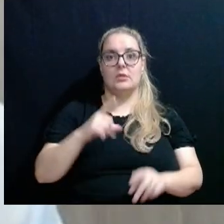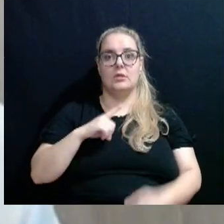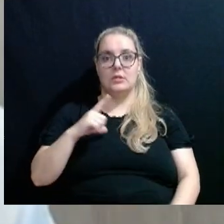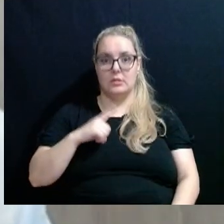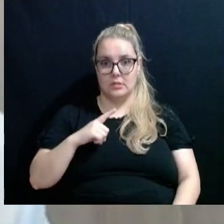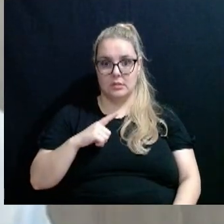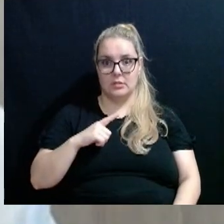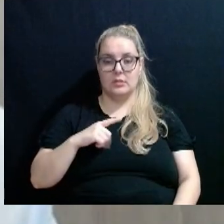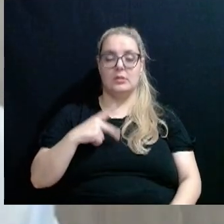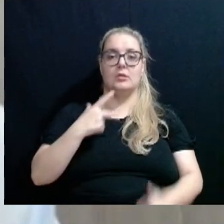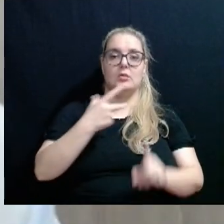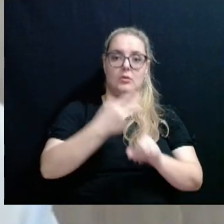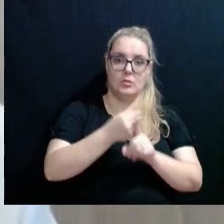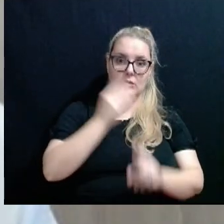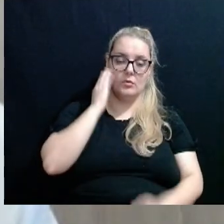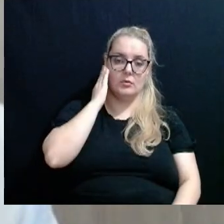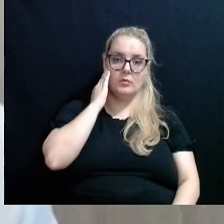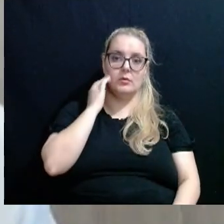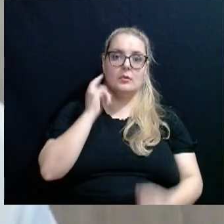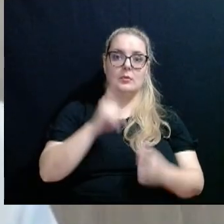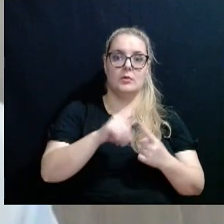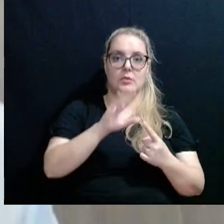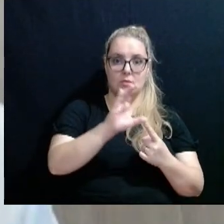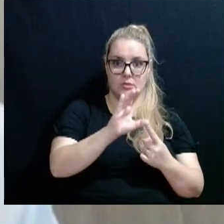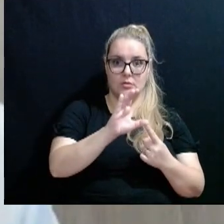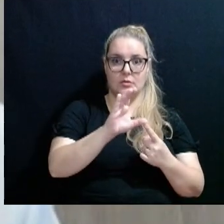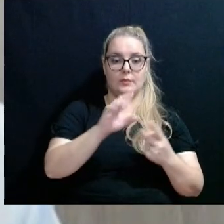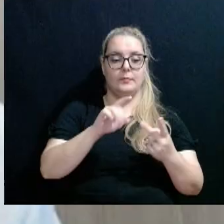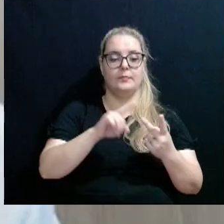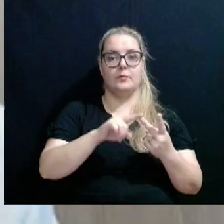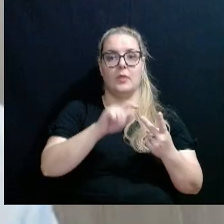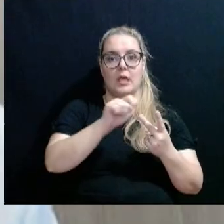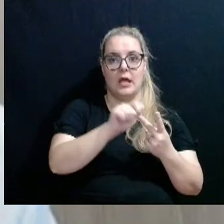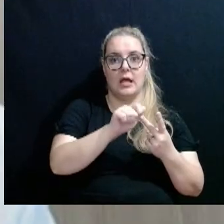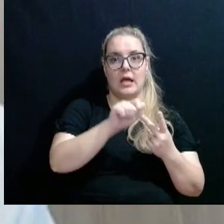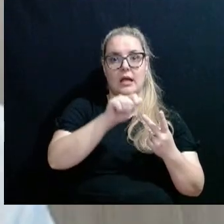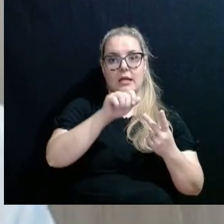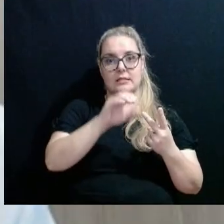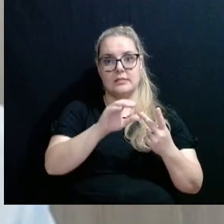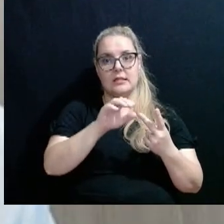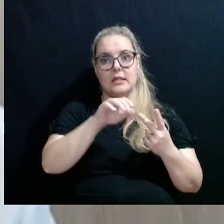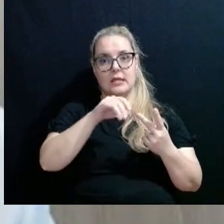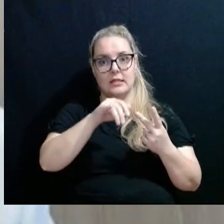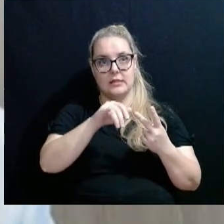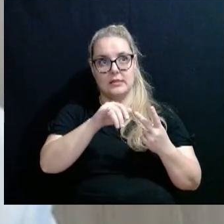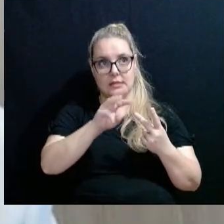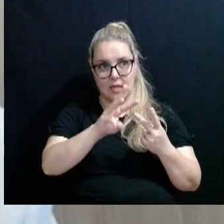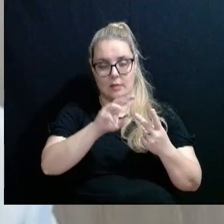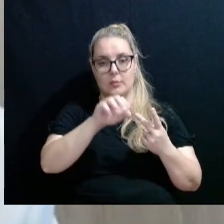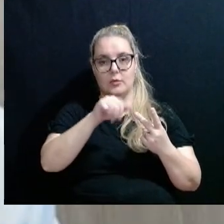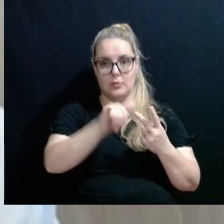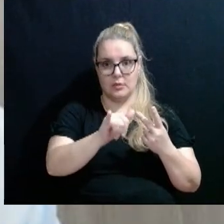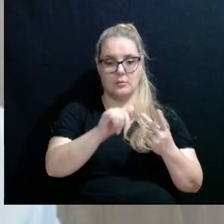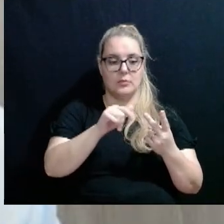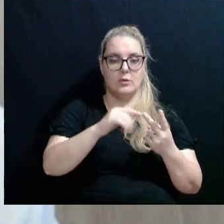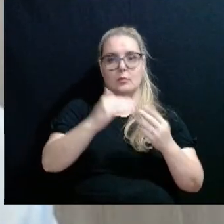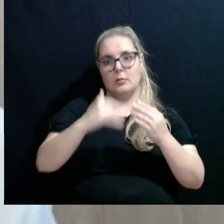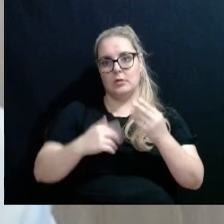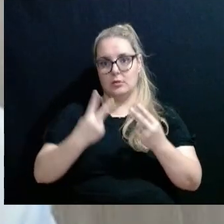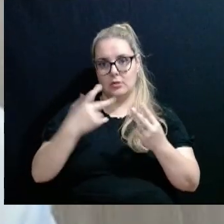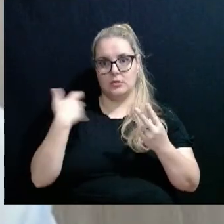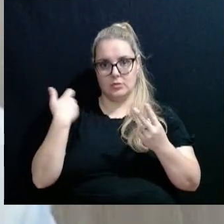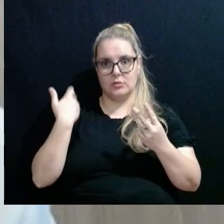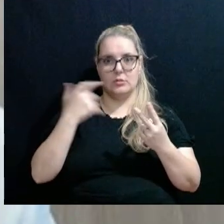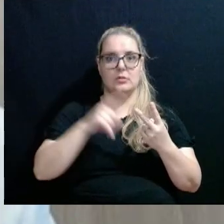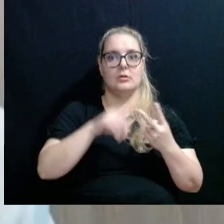Saúde, a gente conta com a vacina para o tipo C e para o ACWY, voltada para o público de menores